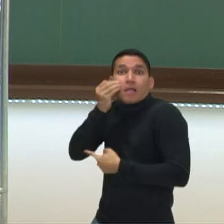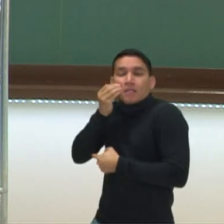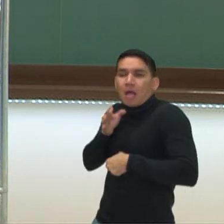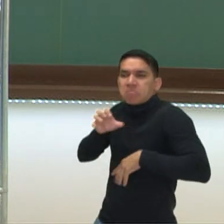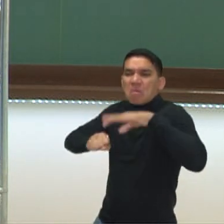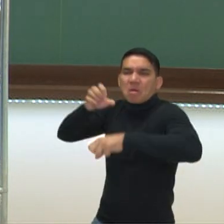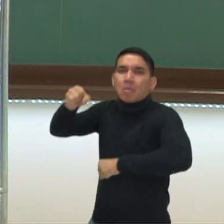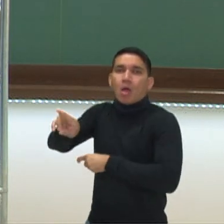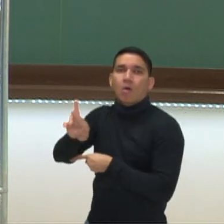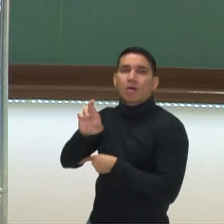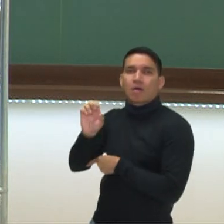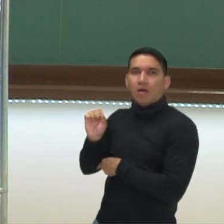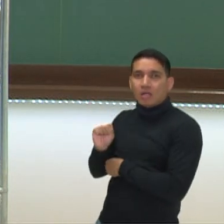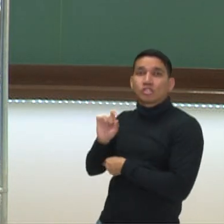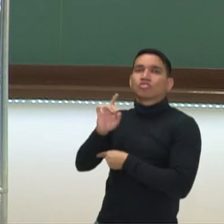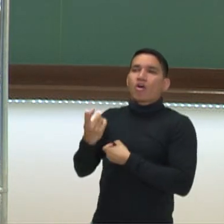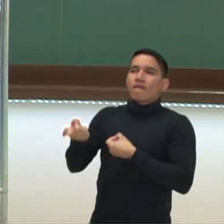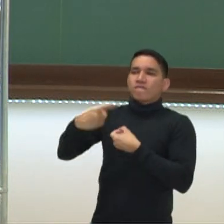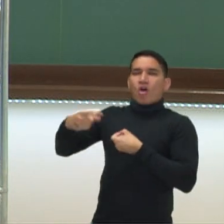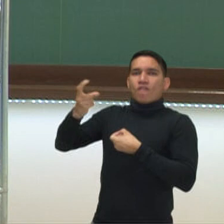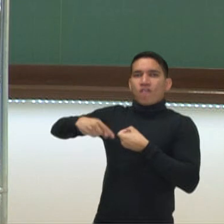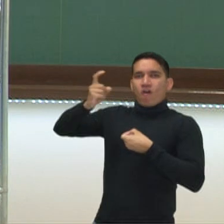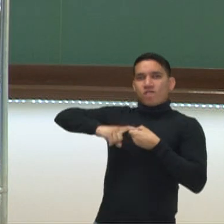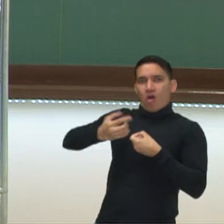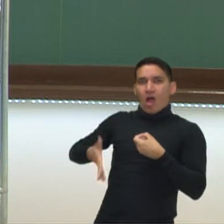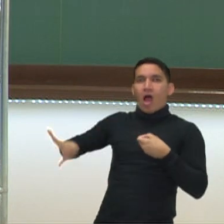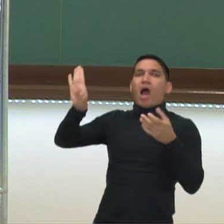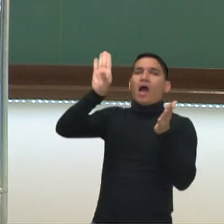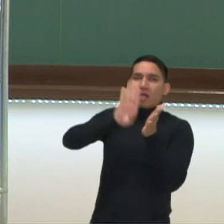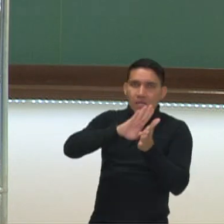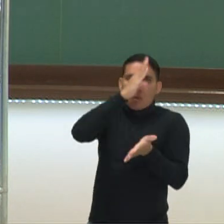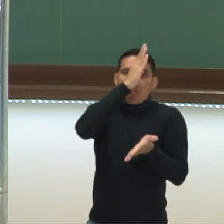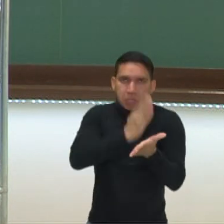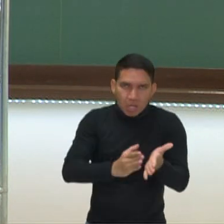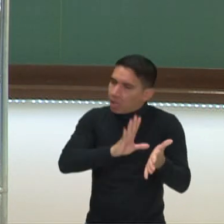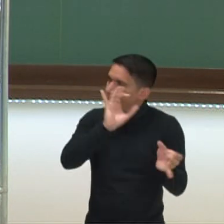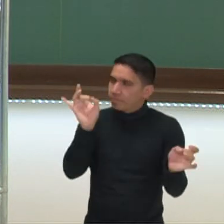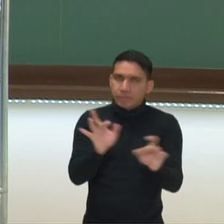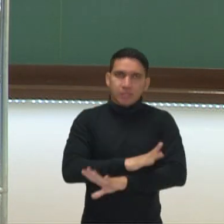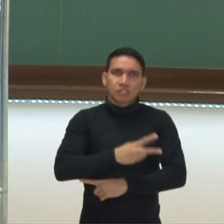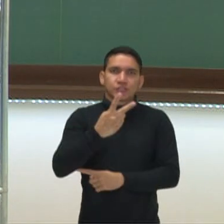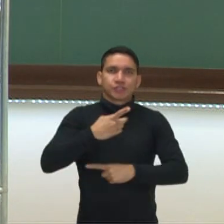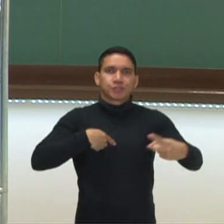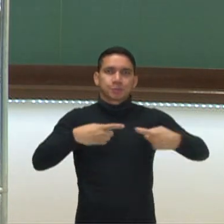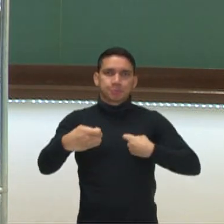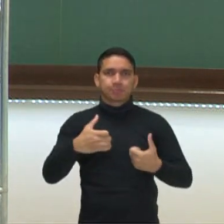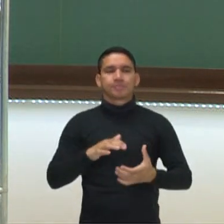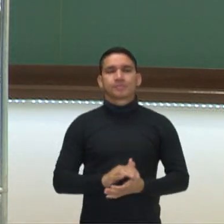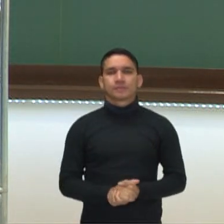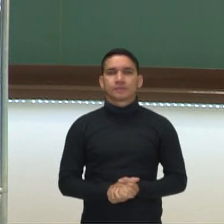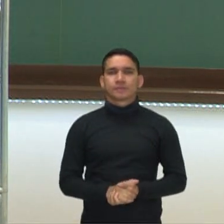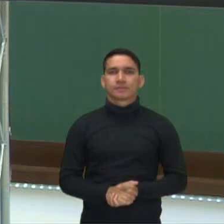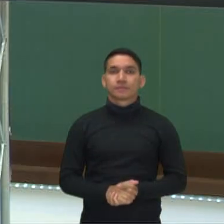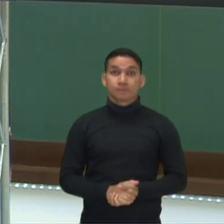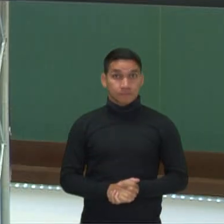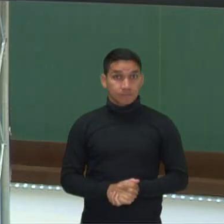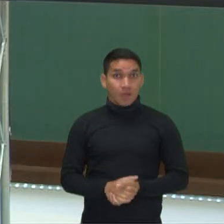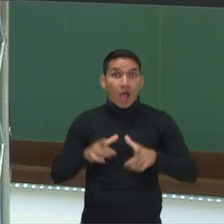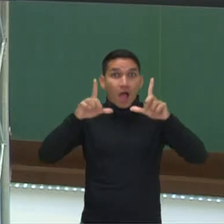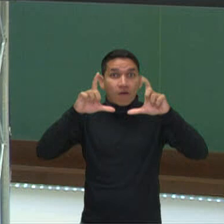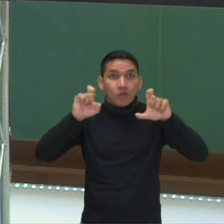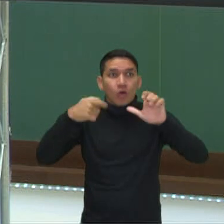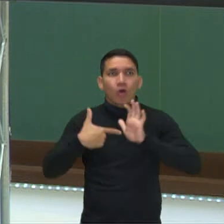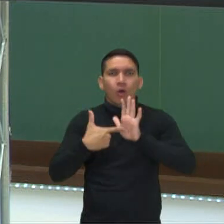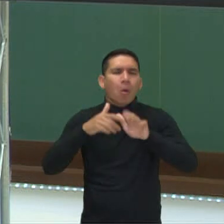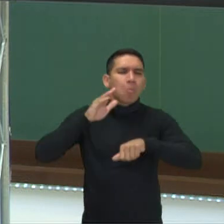União Soviética, só passou a recuar até sua derrota final na Segunda Guerra Mundial. A